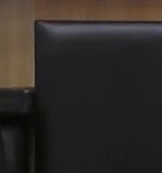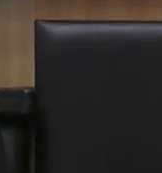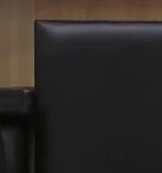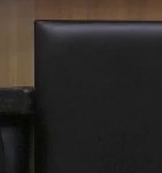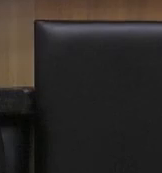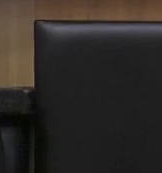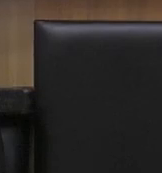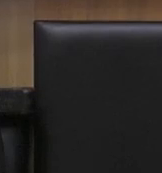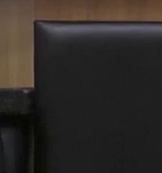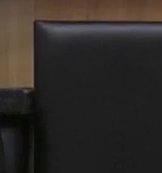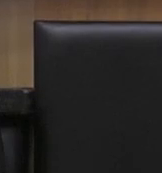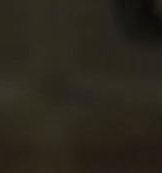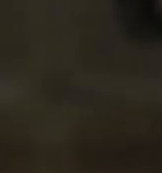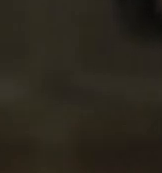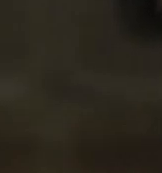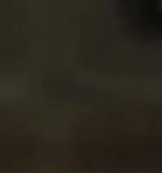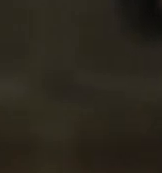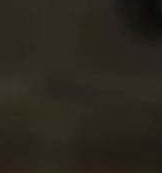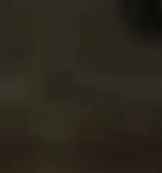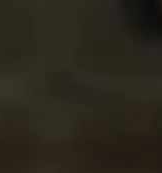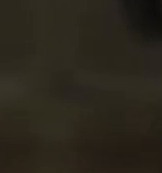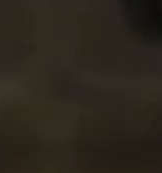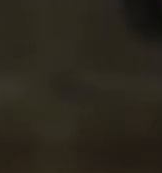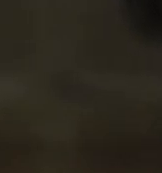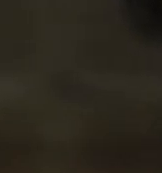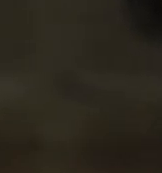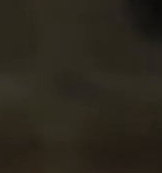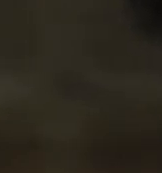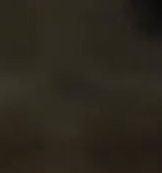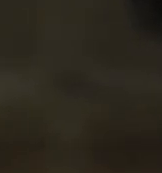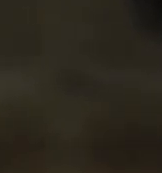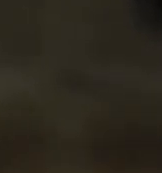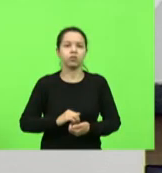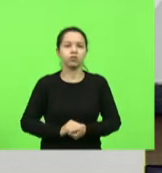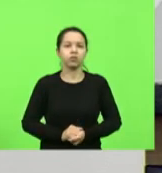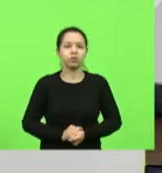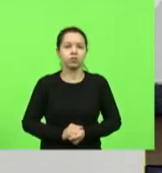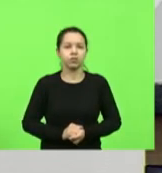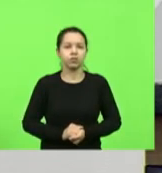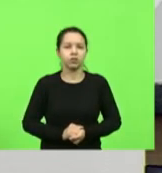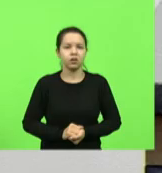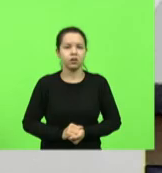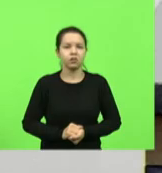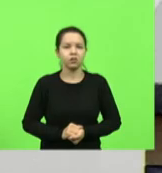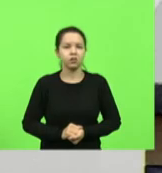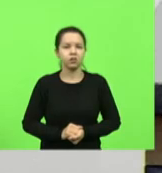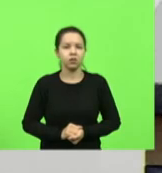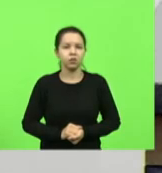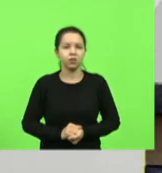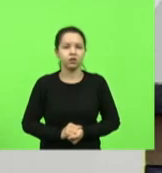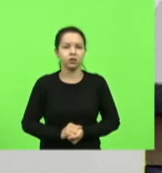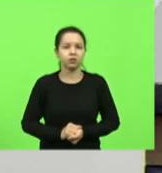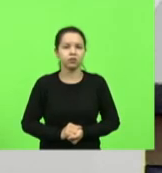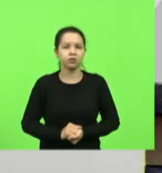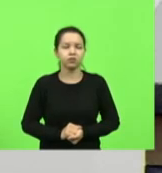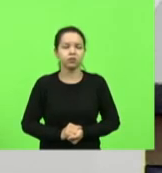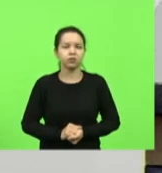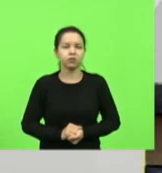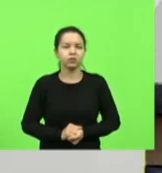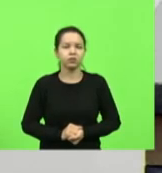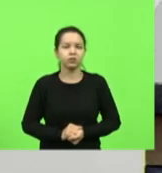escolas. Na opinião dele, é um aprendizado que faz falta nos dias de hoje. A percepção que eu tenho é